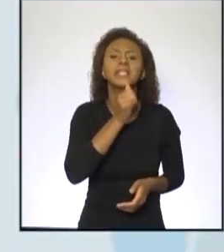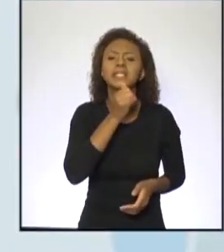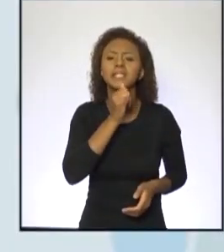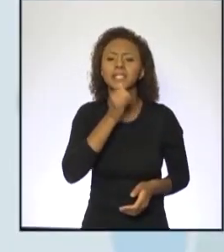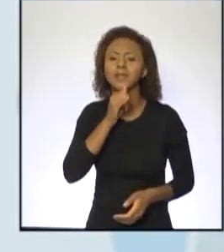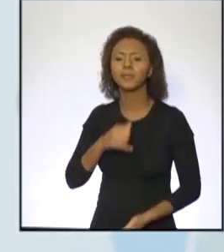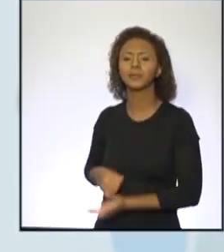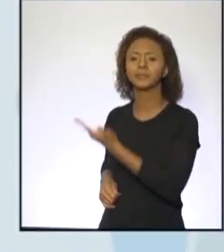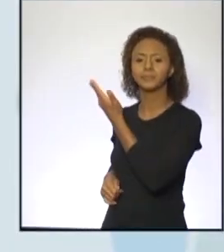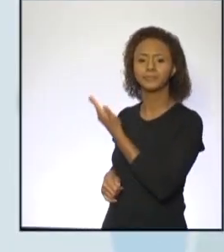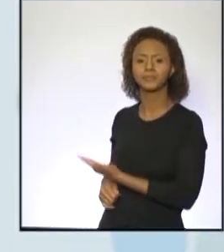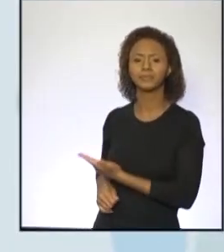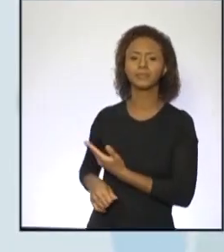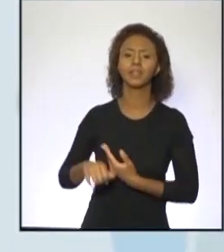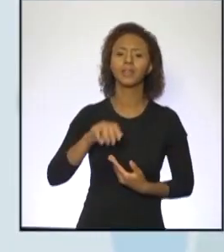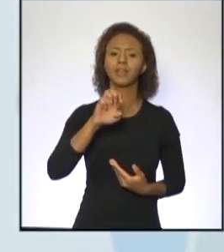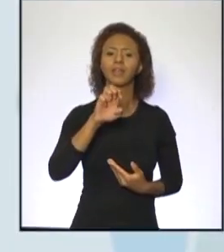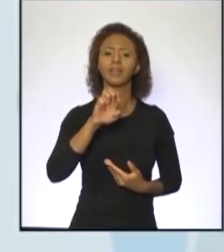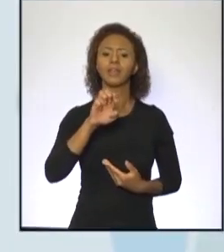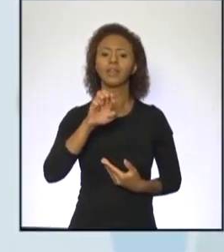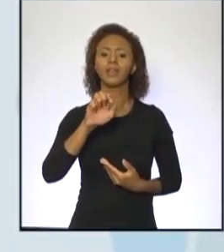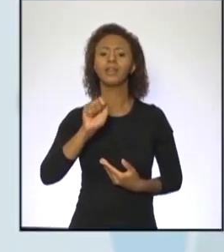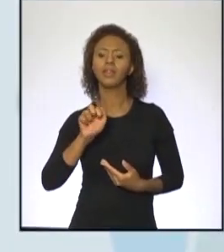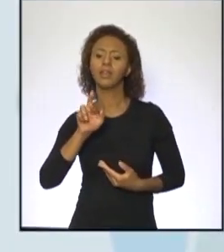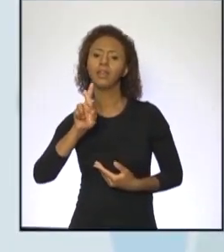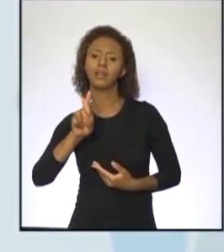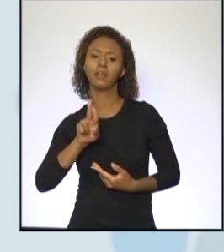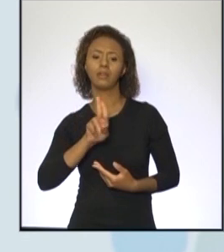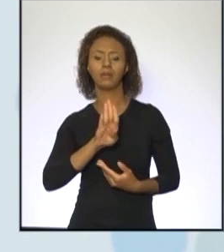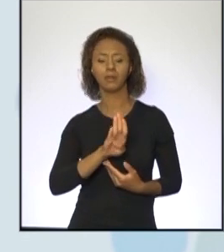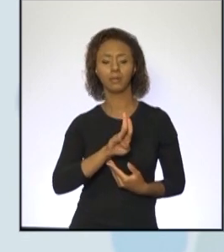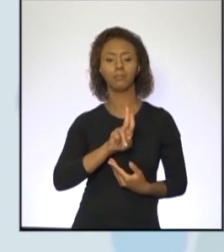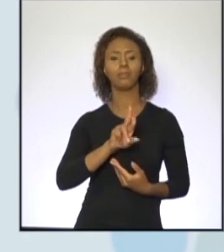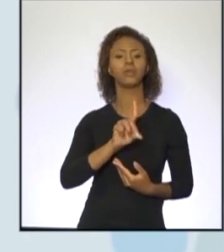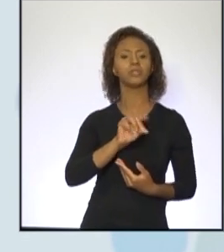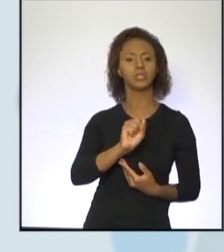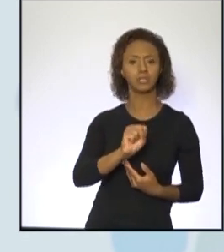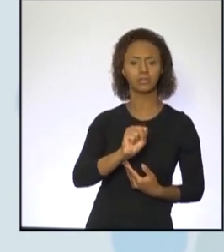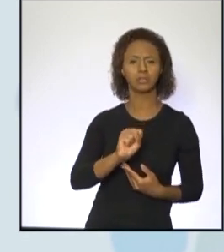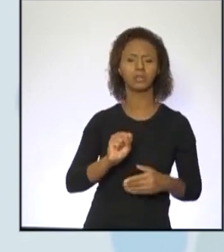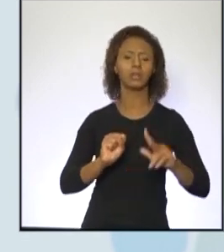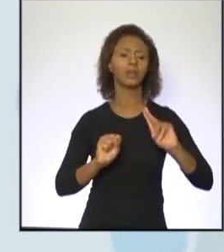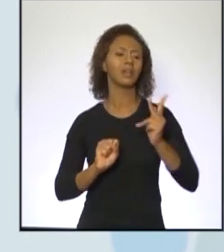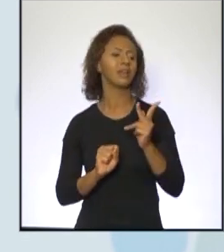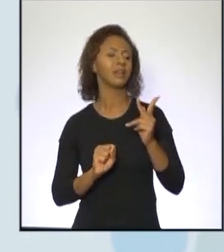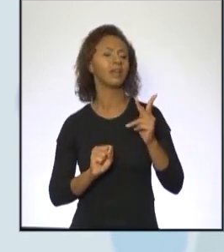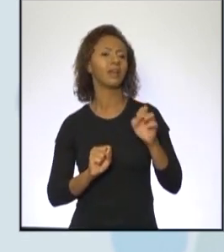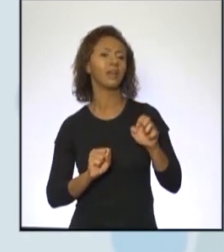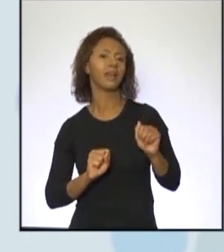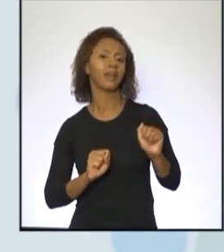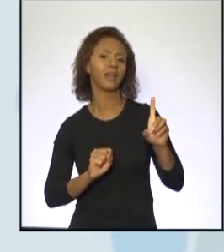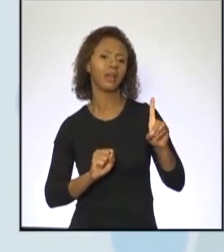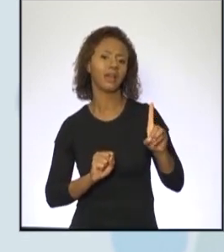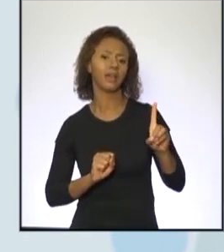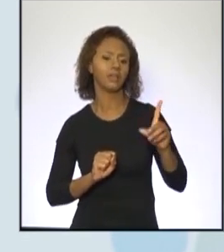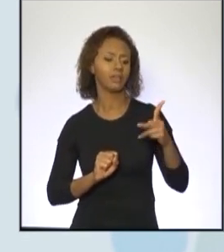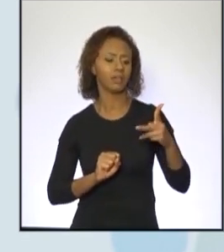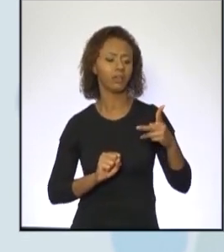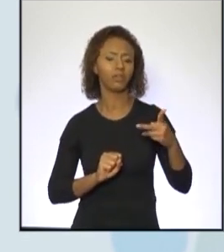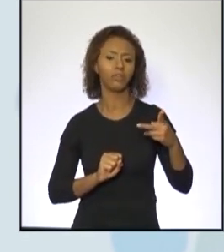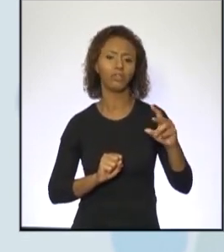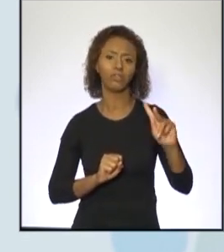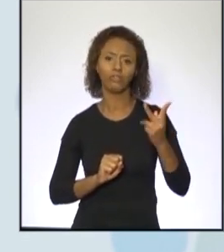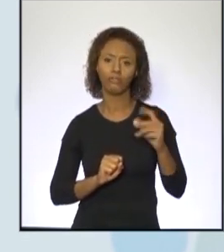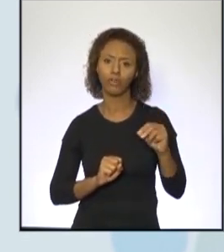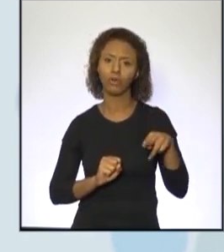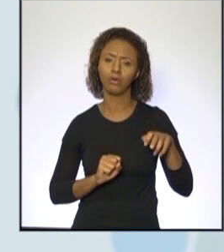earbuds, headphones, o que são? O que é isso aí? Né? O que é isso? Que é isso? A gente Pensa tem um aí.